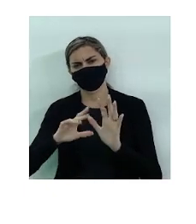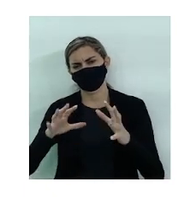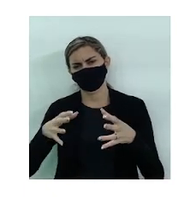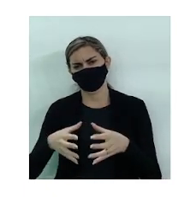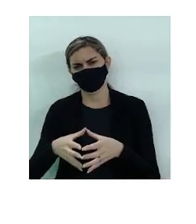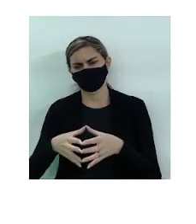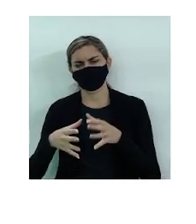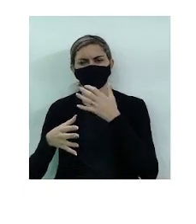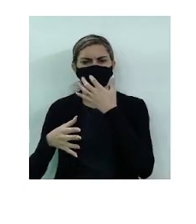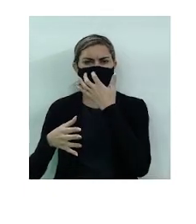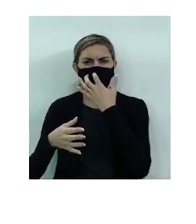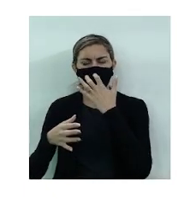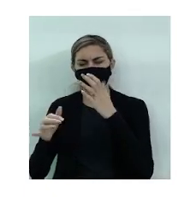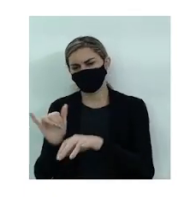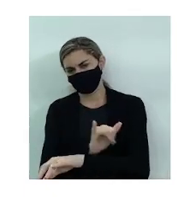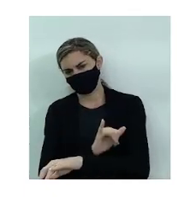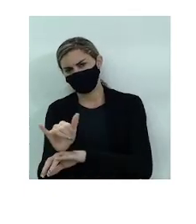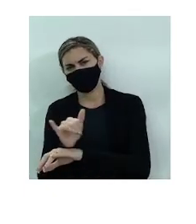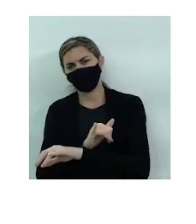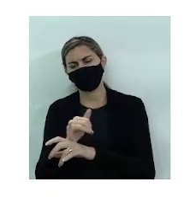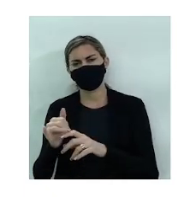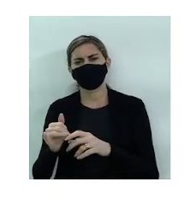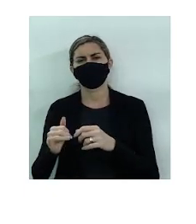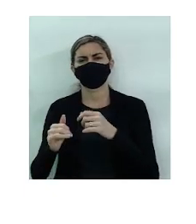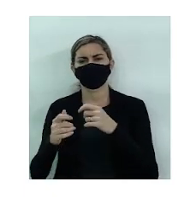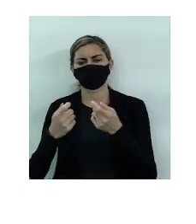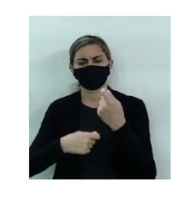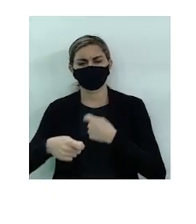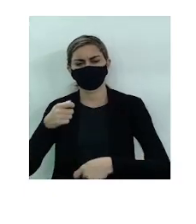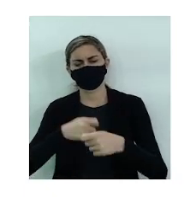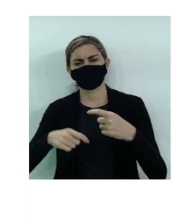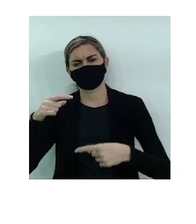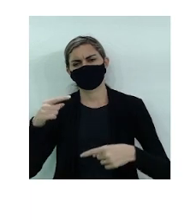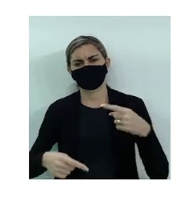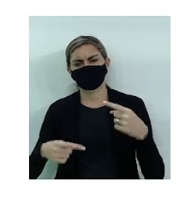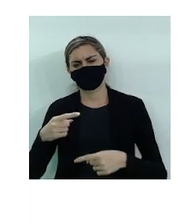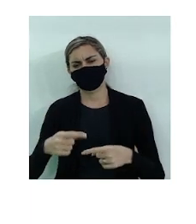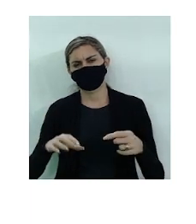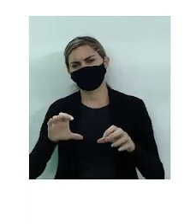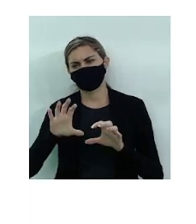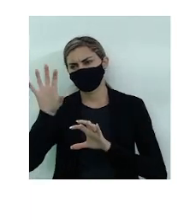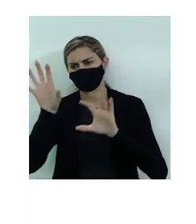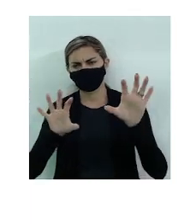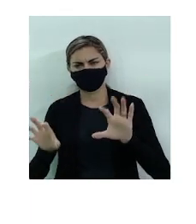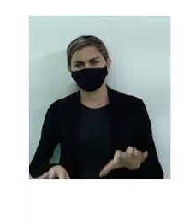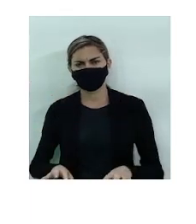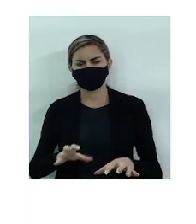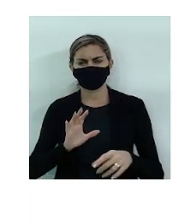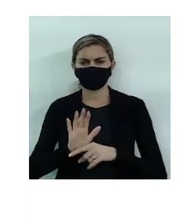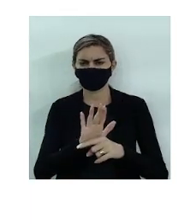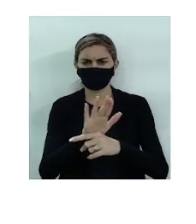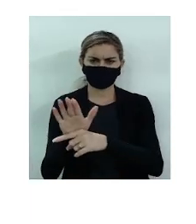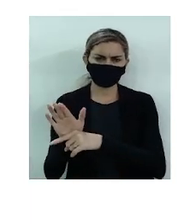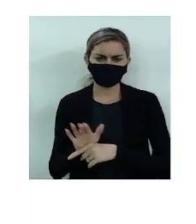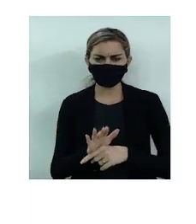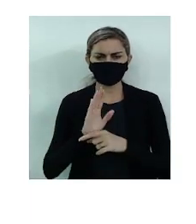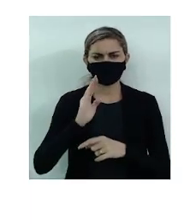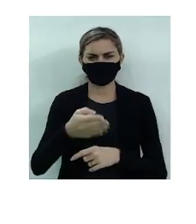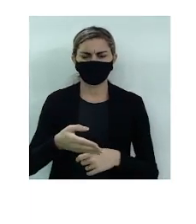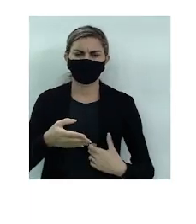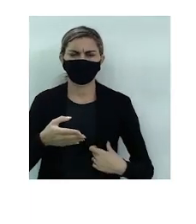de medidas e estratégias de ordem administrativa, política e operacional, que contribui direta